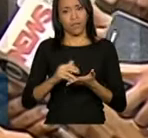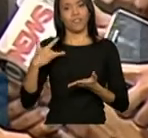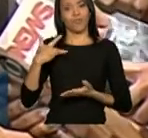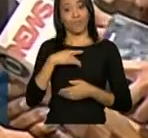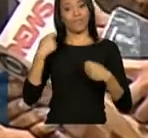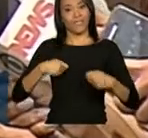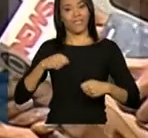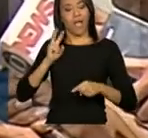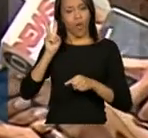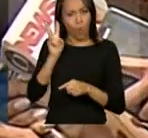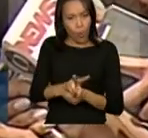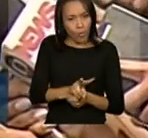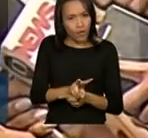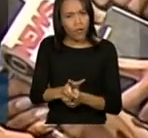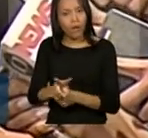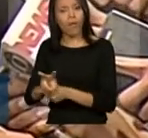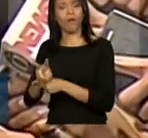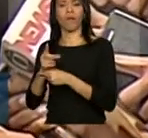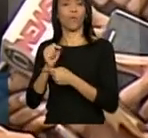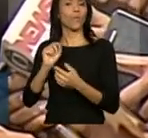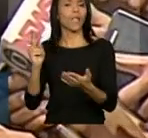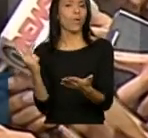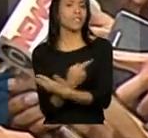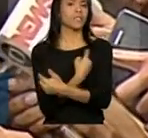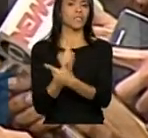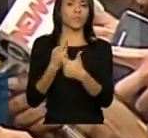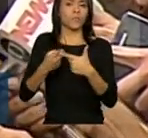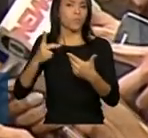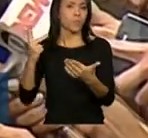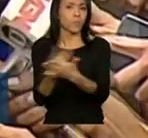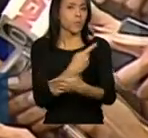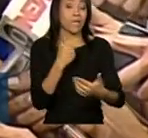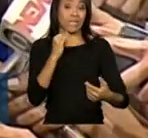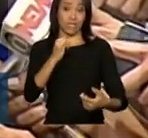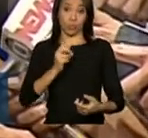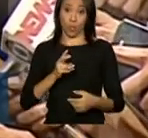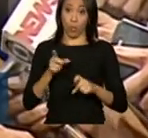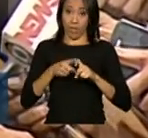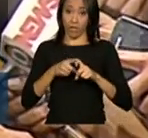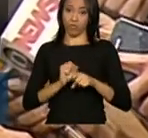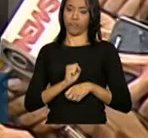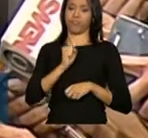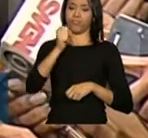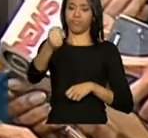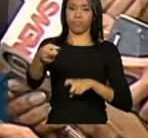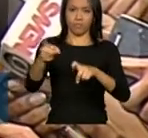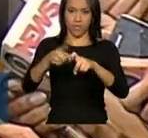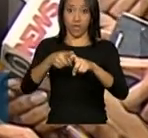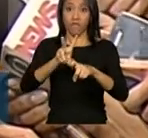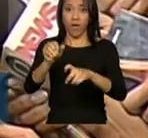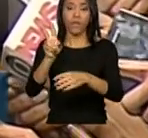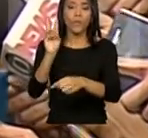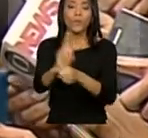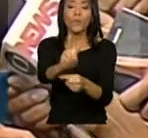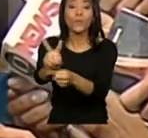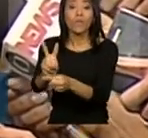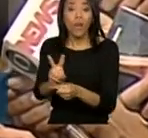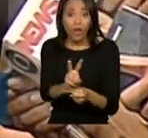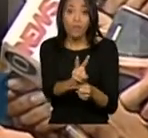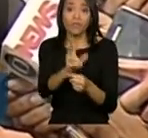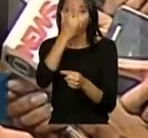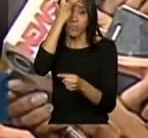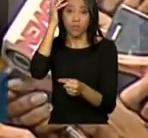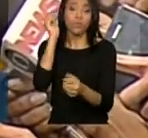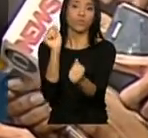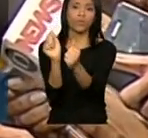acompanhar as demandas que surgem toda vez que um médico vai para o município além dele cuidar das pessoas além